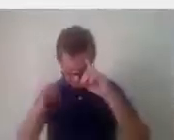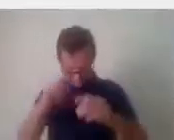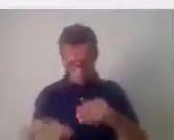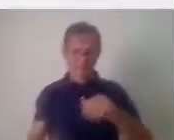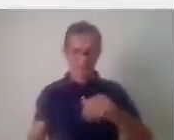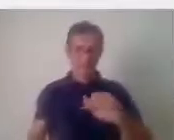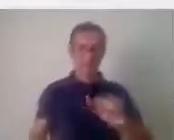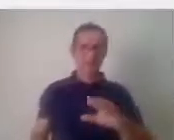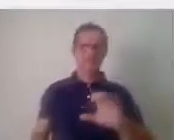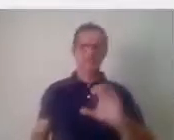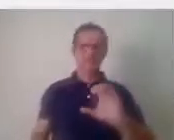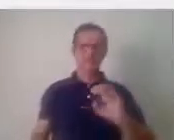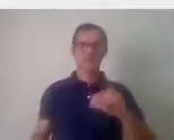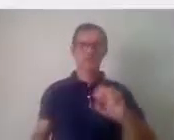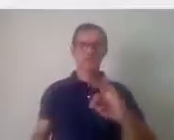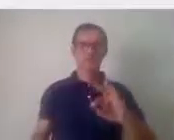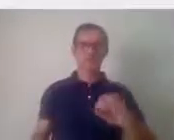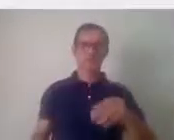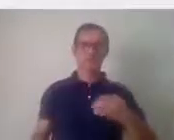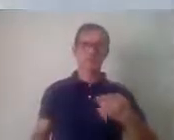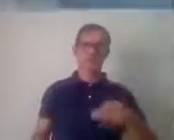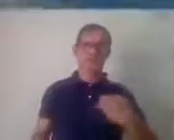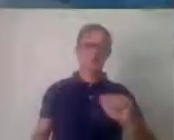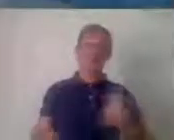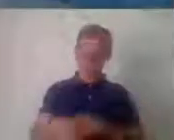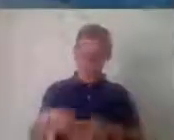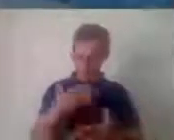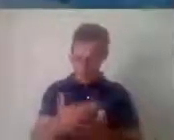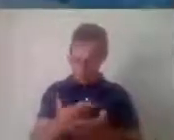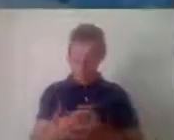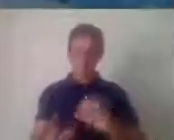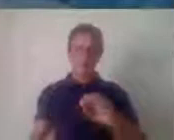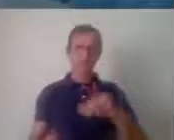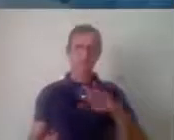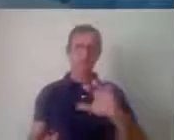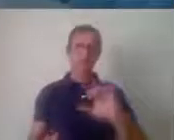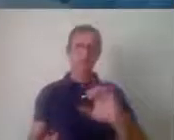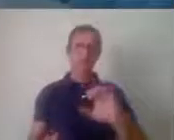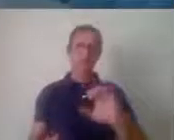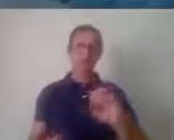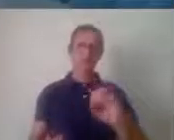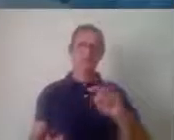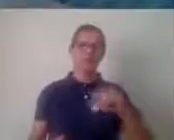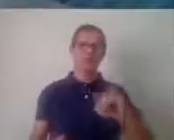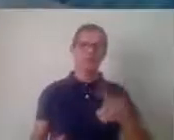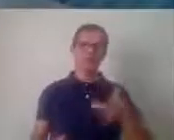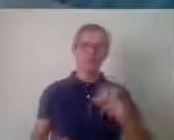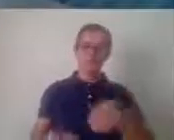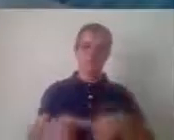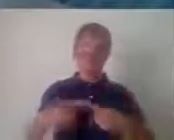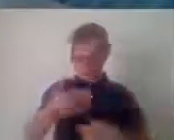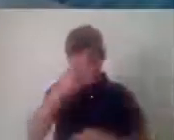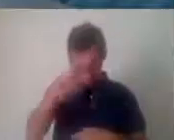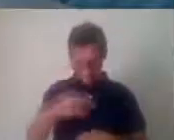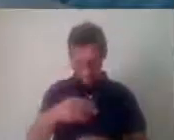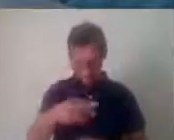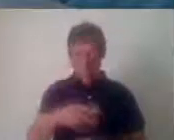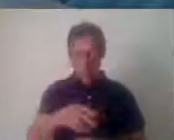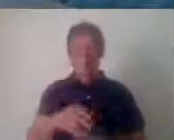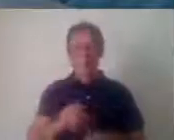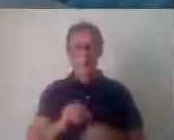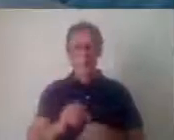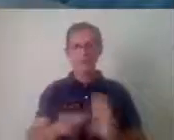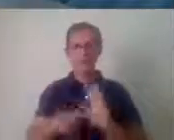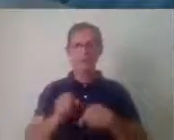massa e centro de massa. A gente também falou de otimização, né? A professora esqueceu de colocar ali. A gente também falou de